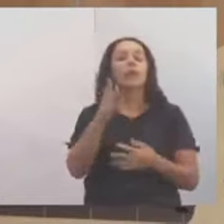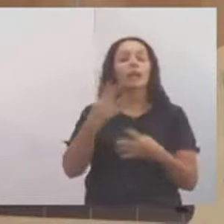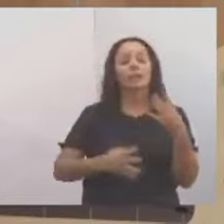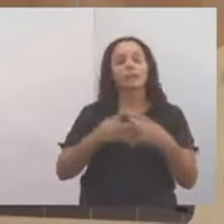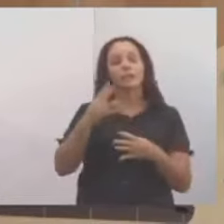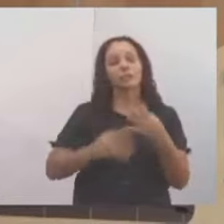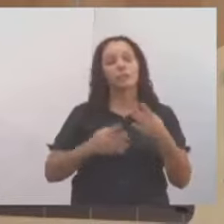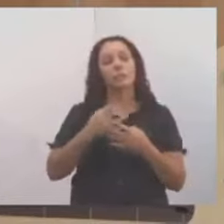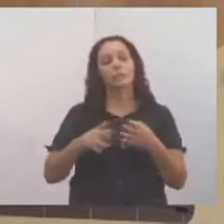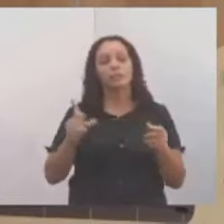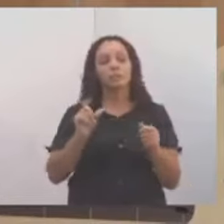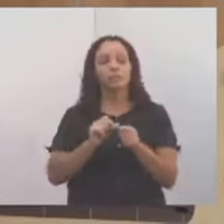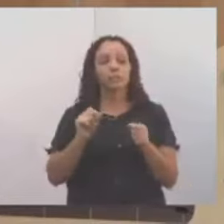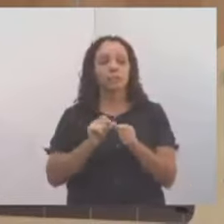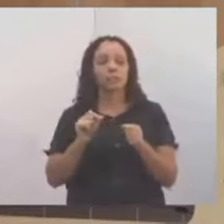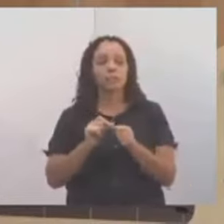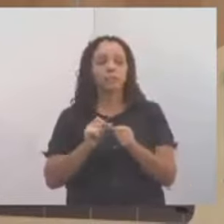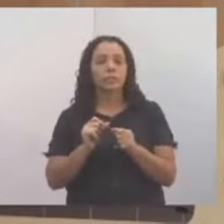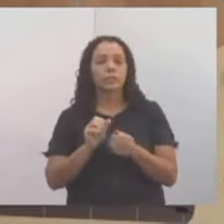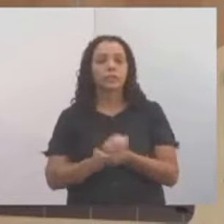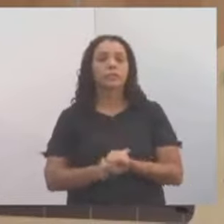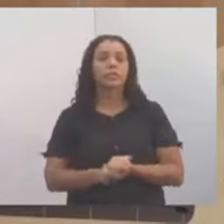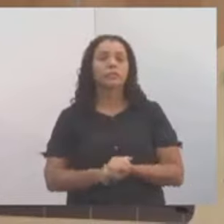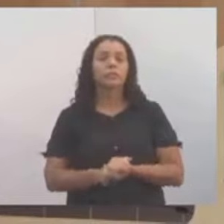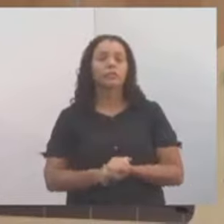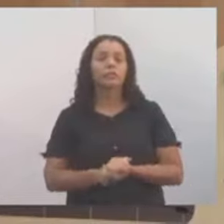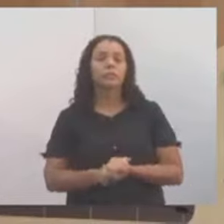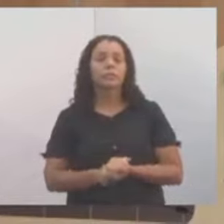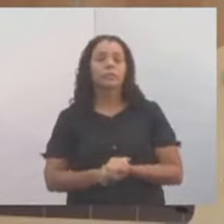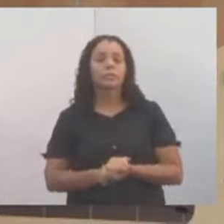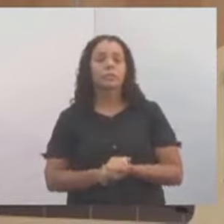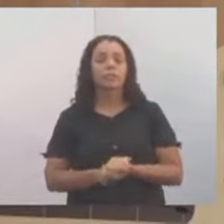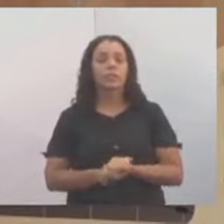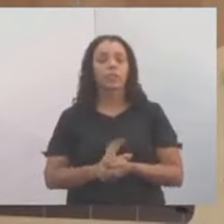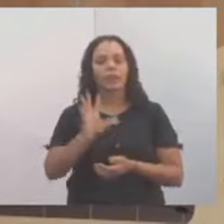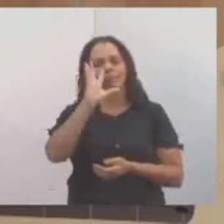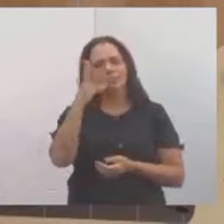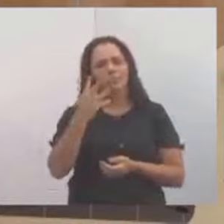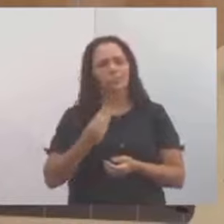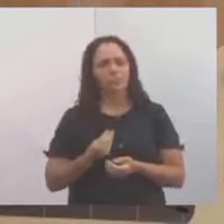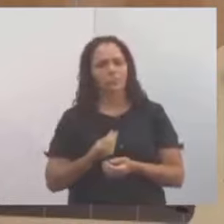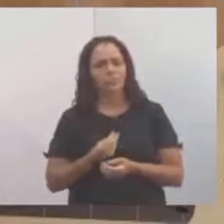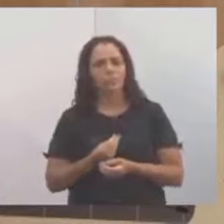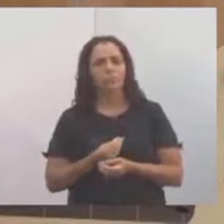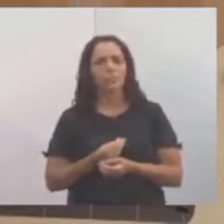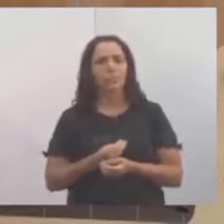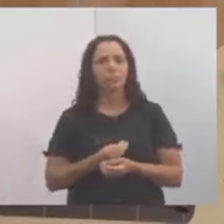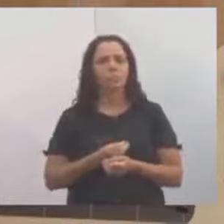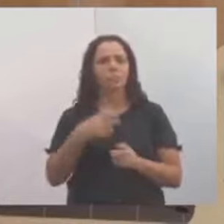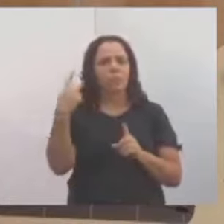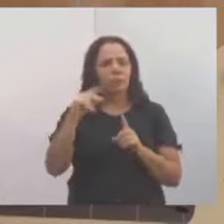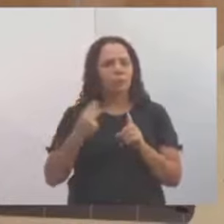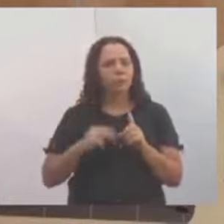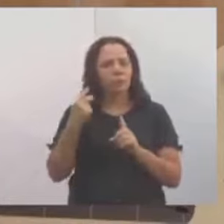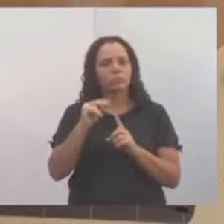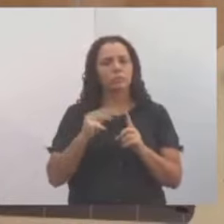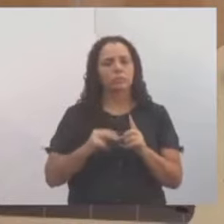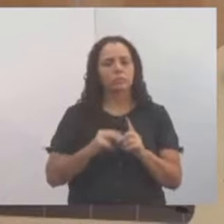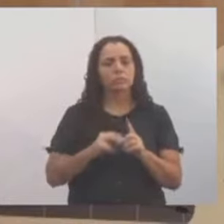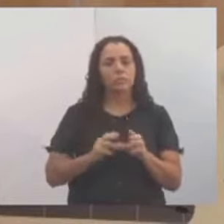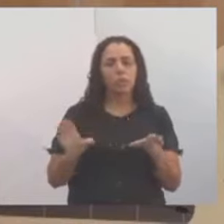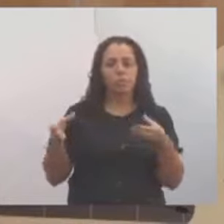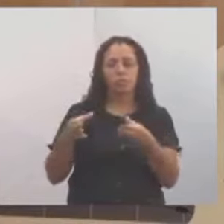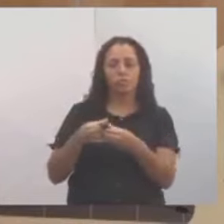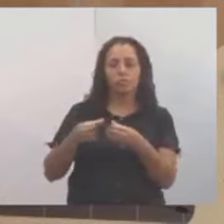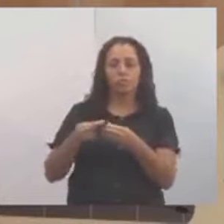para realizar, que era a origem africana, que é onde encontrava a Umbanda, fazia aquelas festas na prainha,